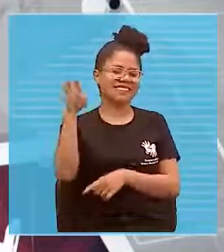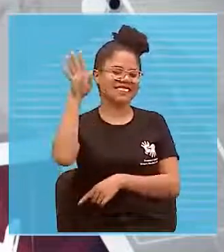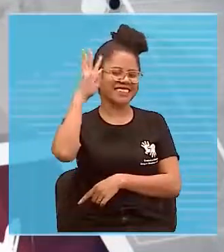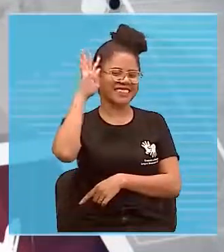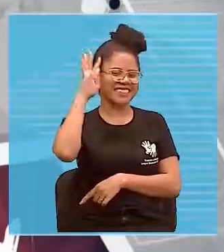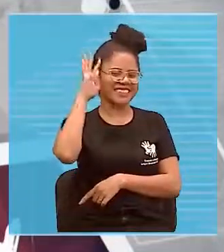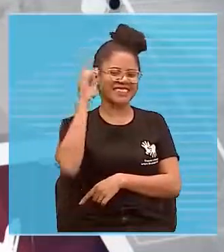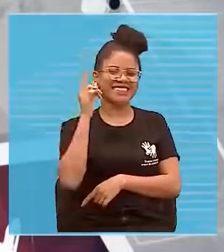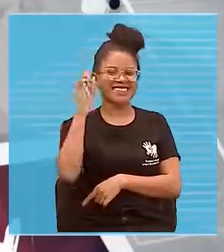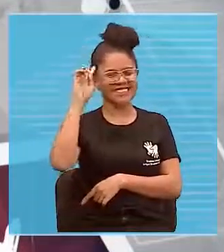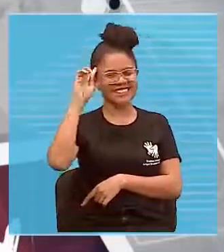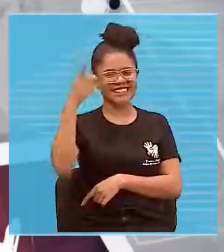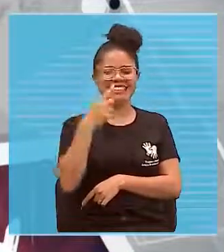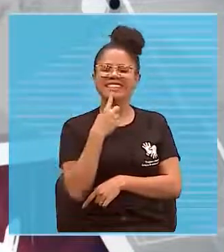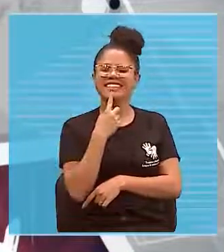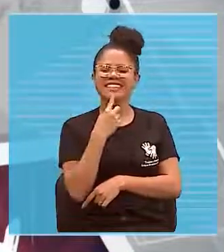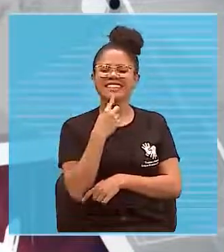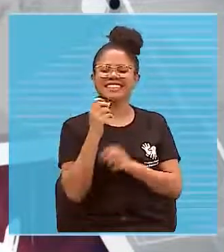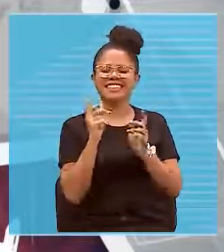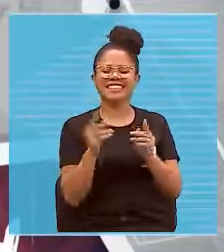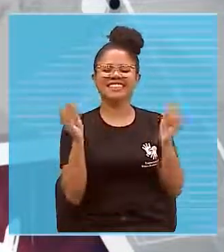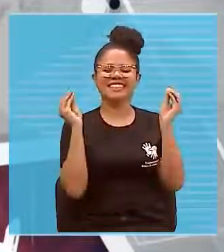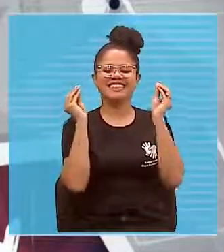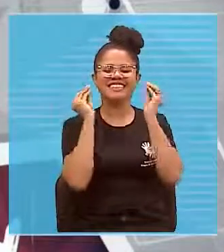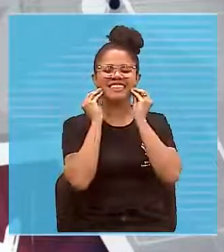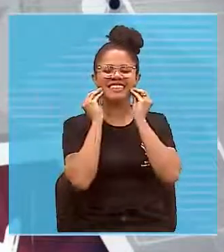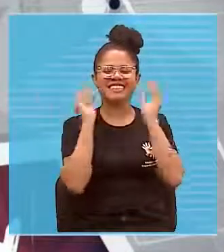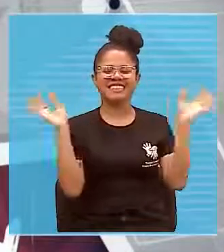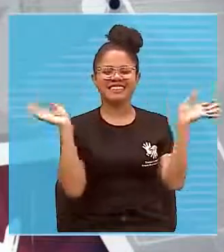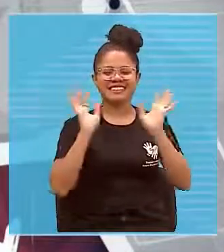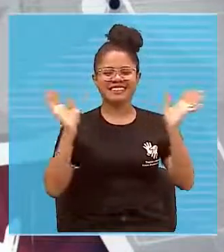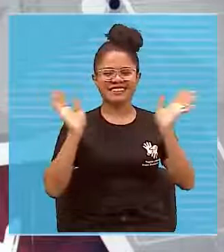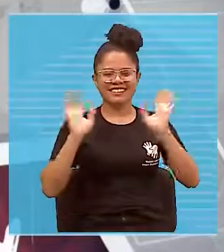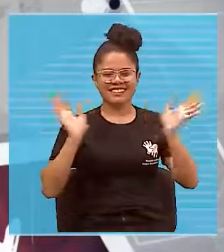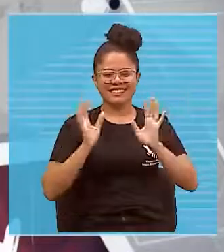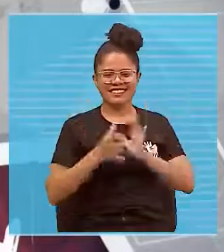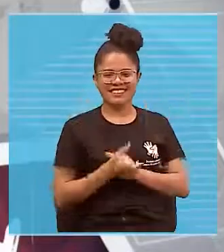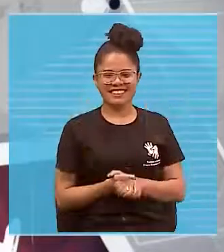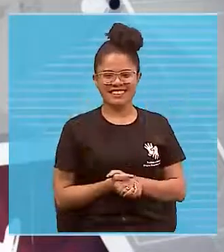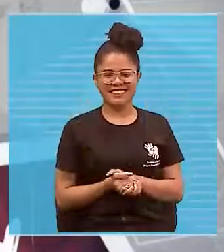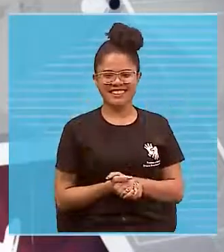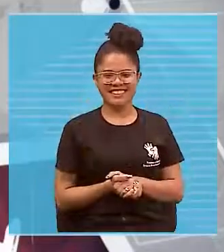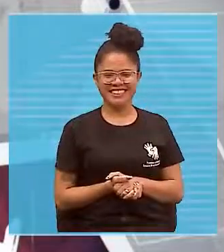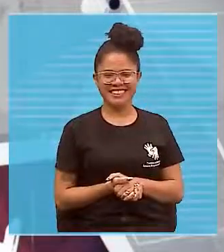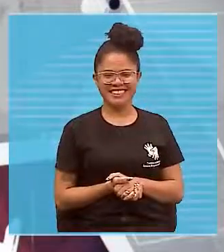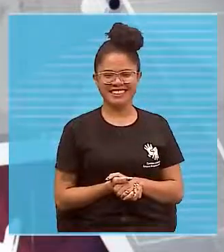feriado. Um beijo, gente. Até mais. Tchau, tchau.